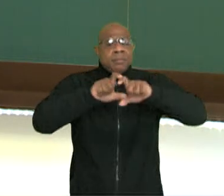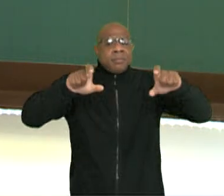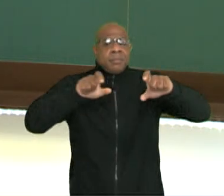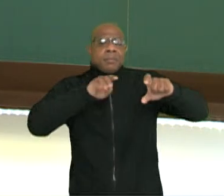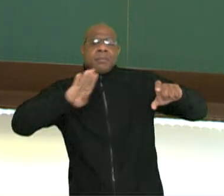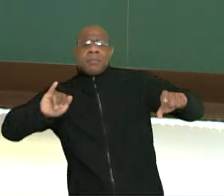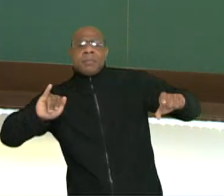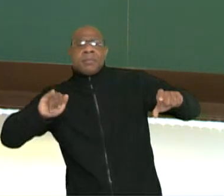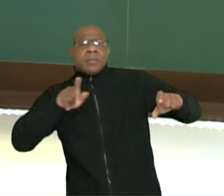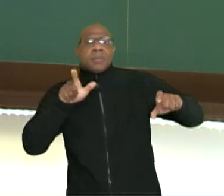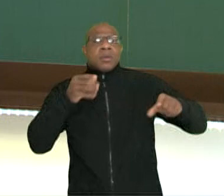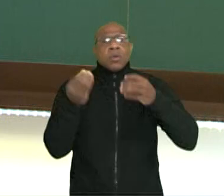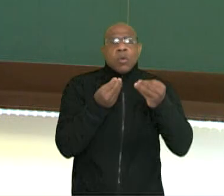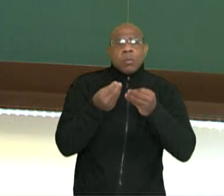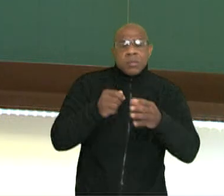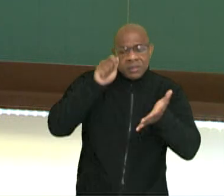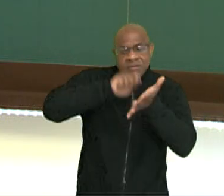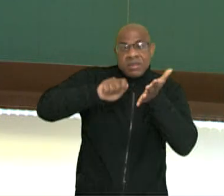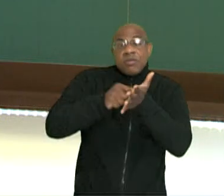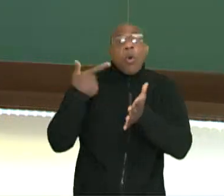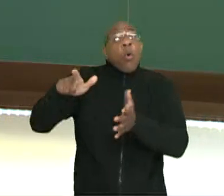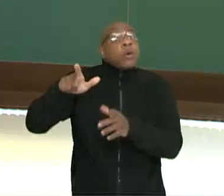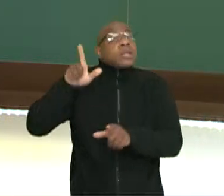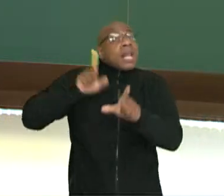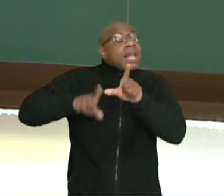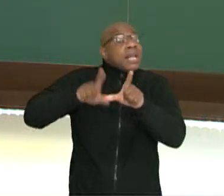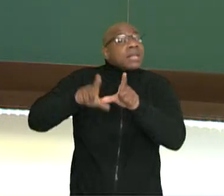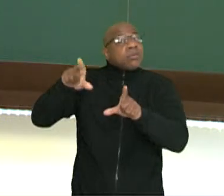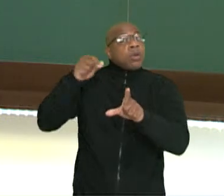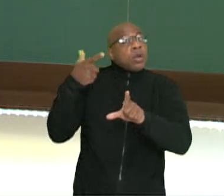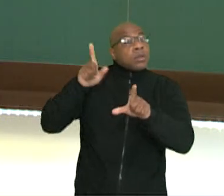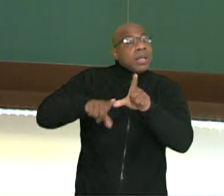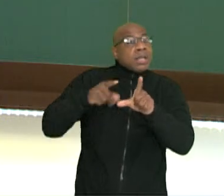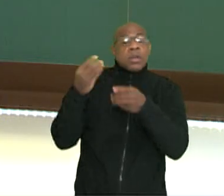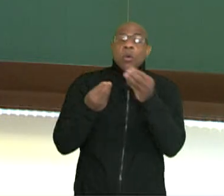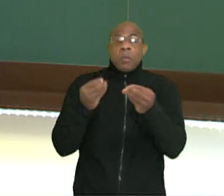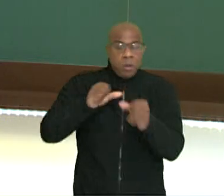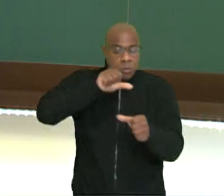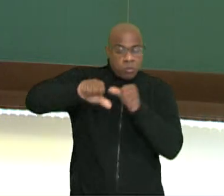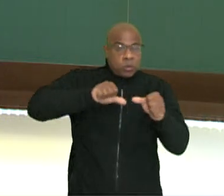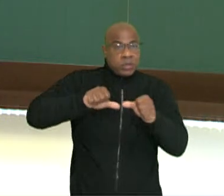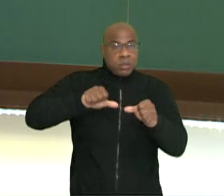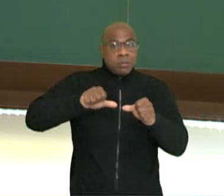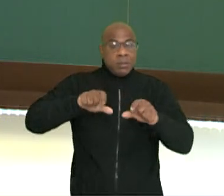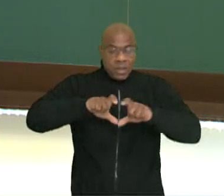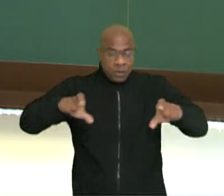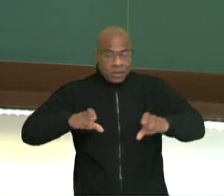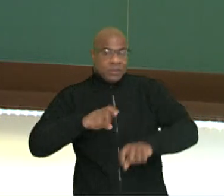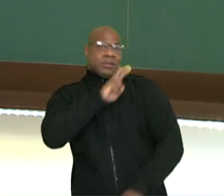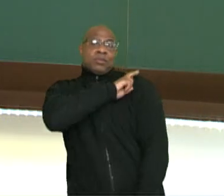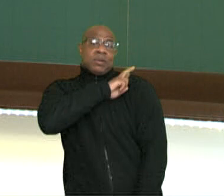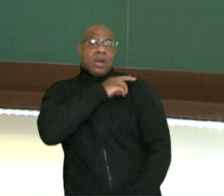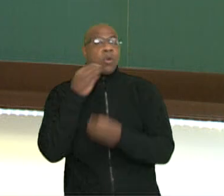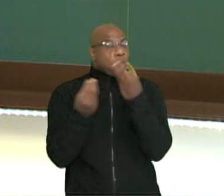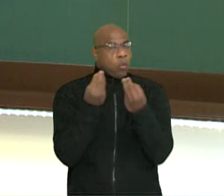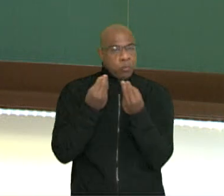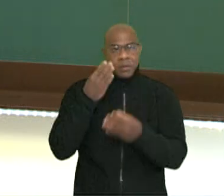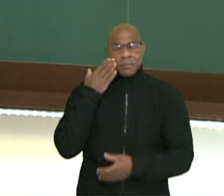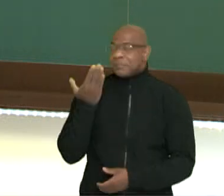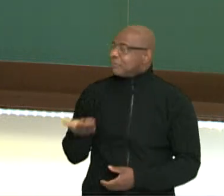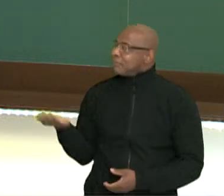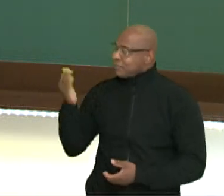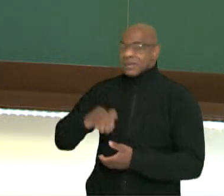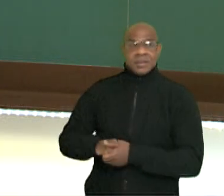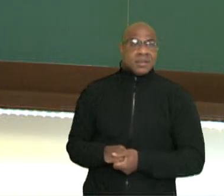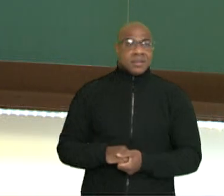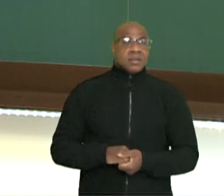outra letra, se tornando assim uma equação de segundo grau? Então, agora é a hora de você vai escolher uma letra do